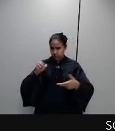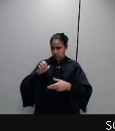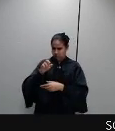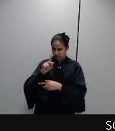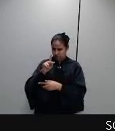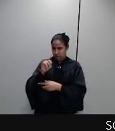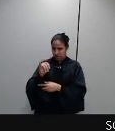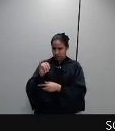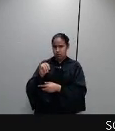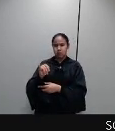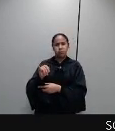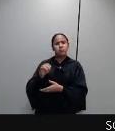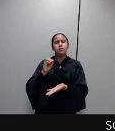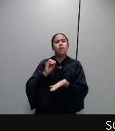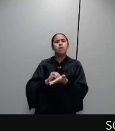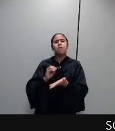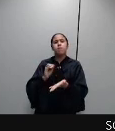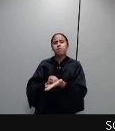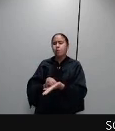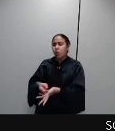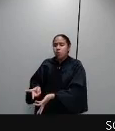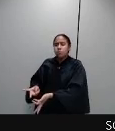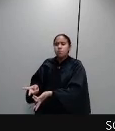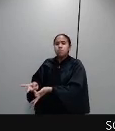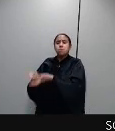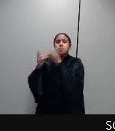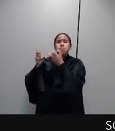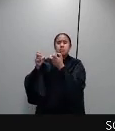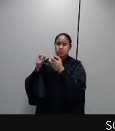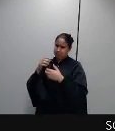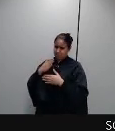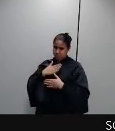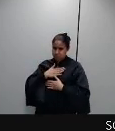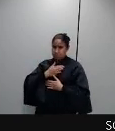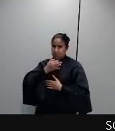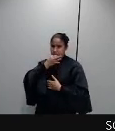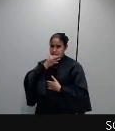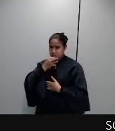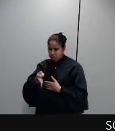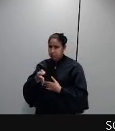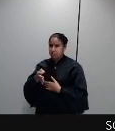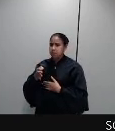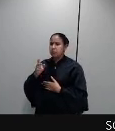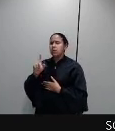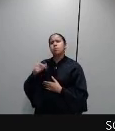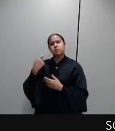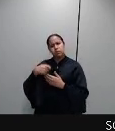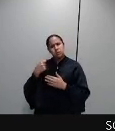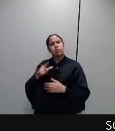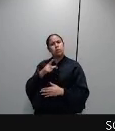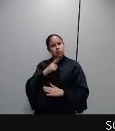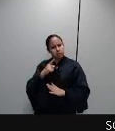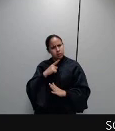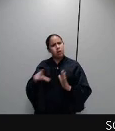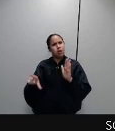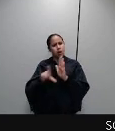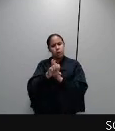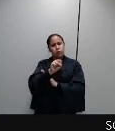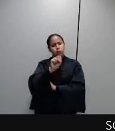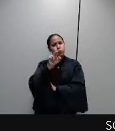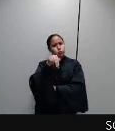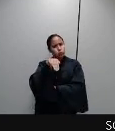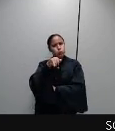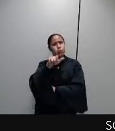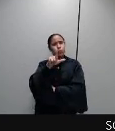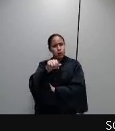ultrapassar Isso evidentemente na minha o que massa Av Napoleão seria a súmula 7 e por si só já era caso não